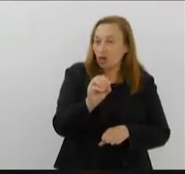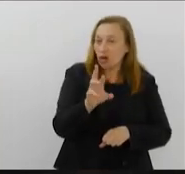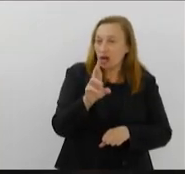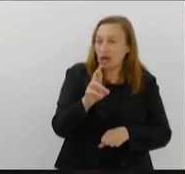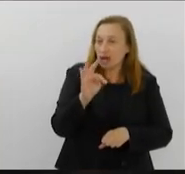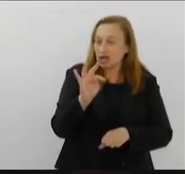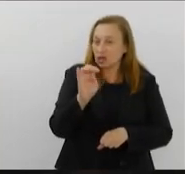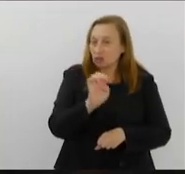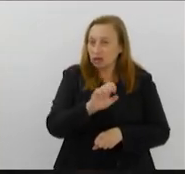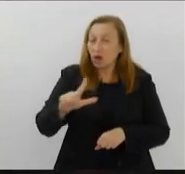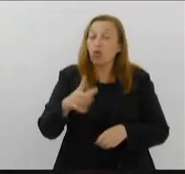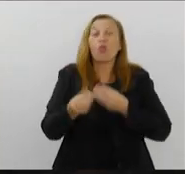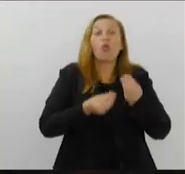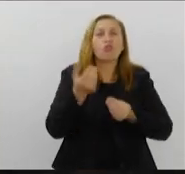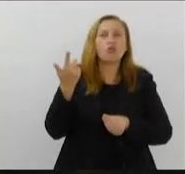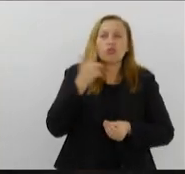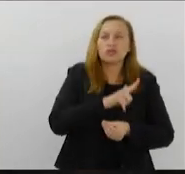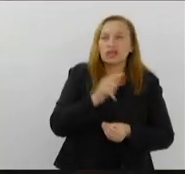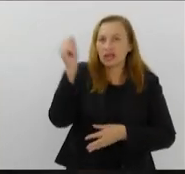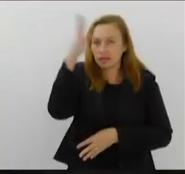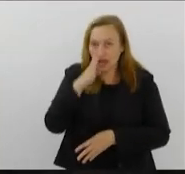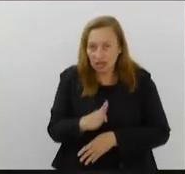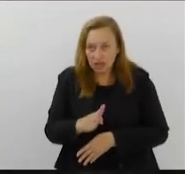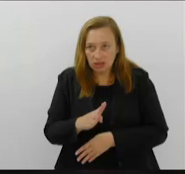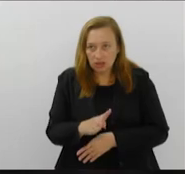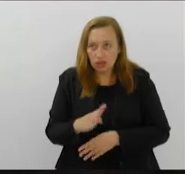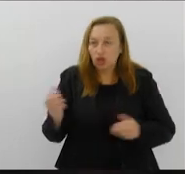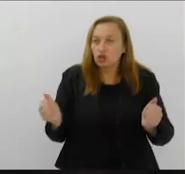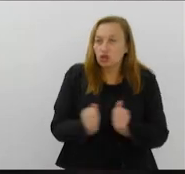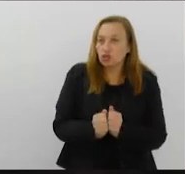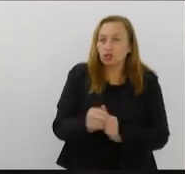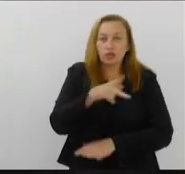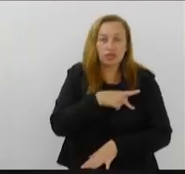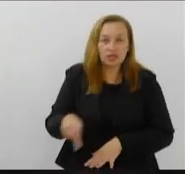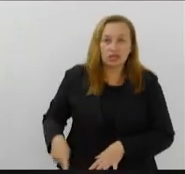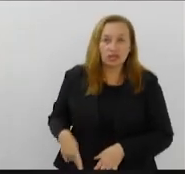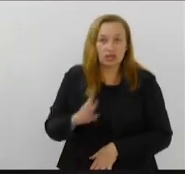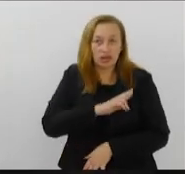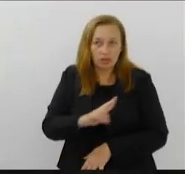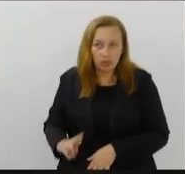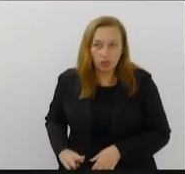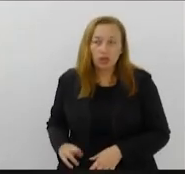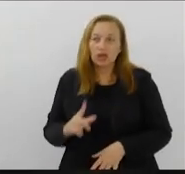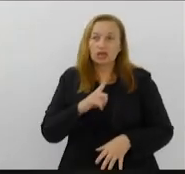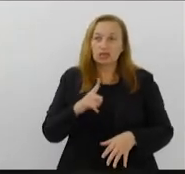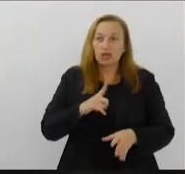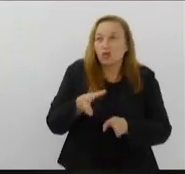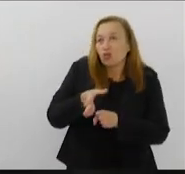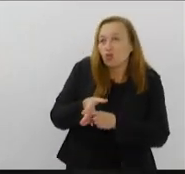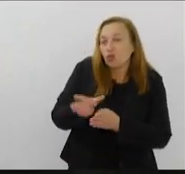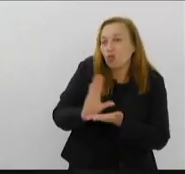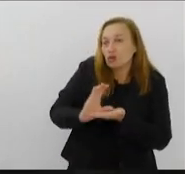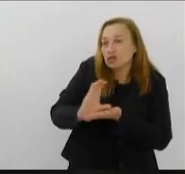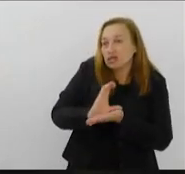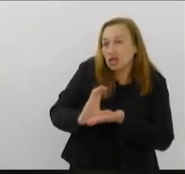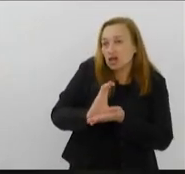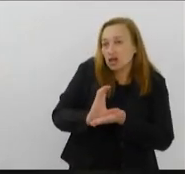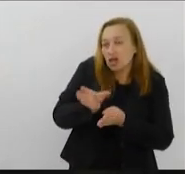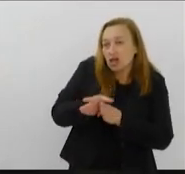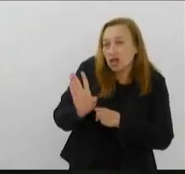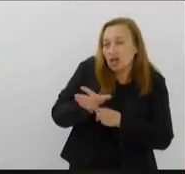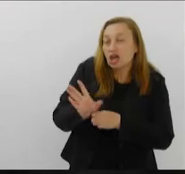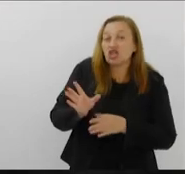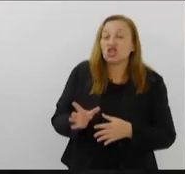como é que a gente consegue, enquanto Brasil, junto à Presidência da República, ter um conselho gestor com metas claras para o